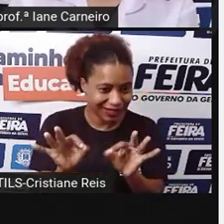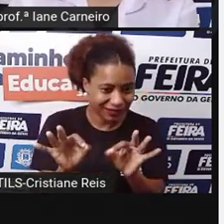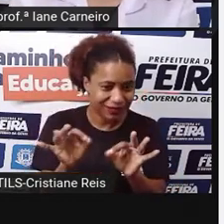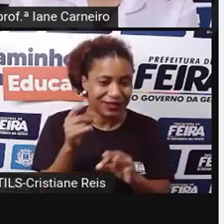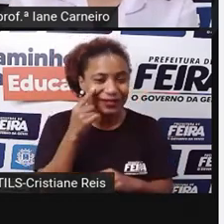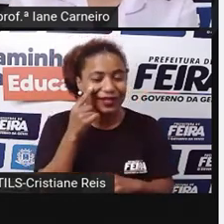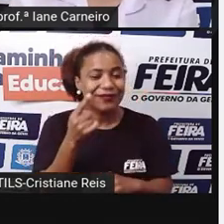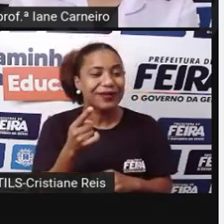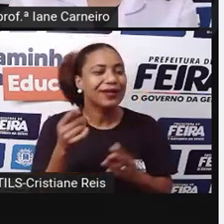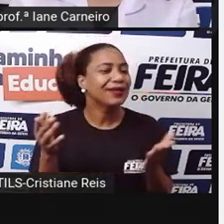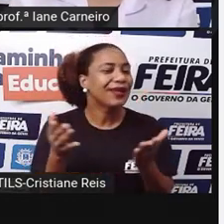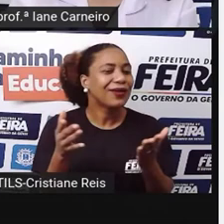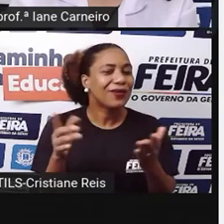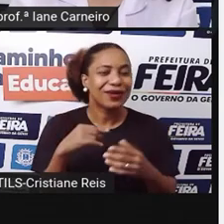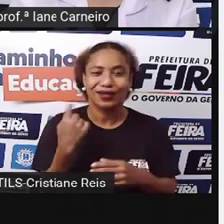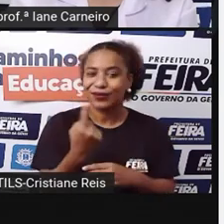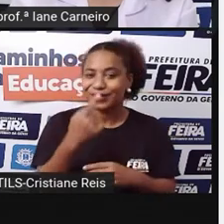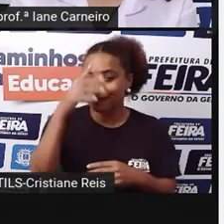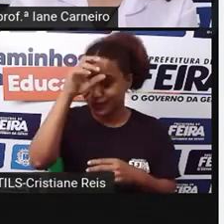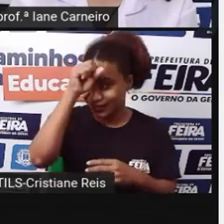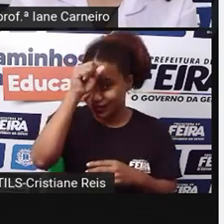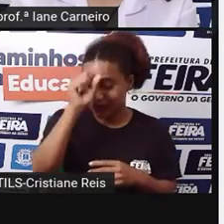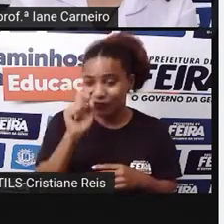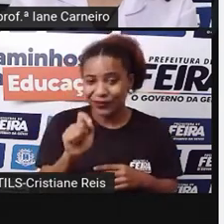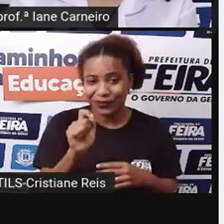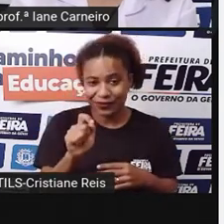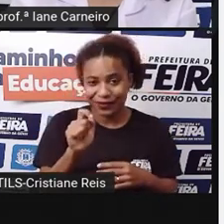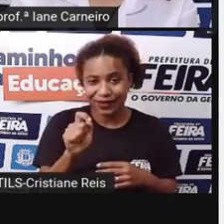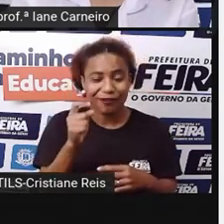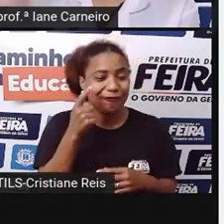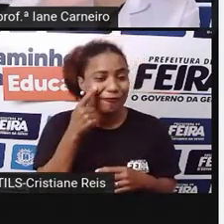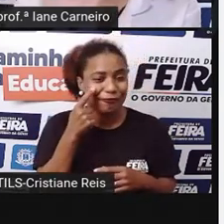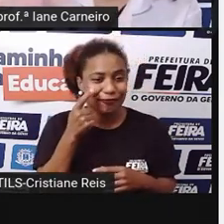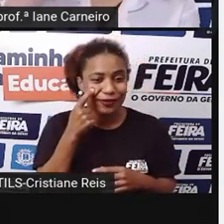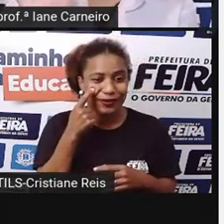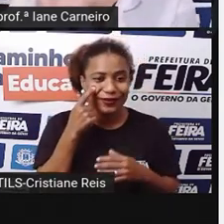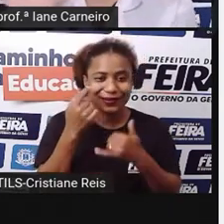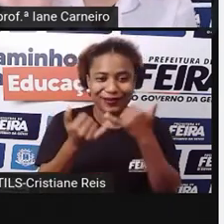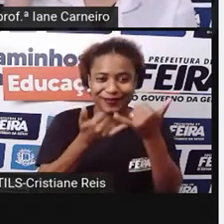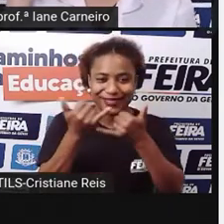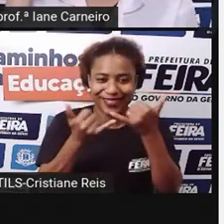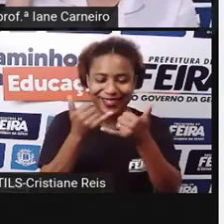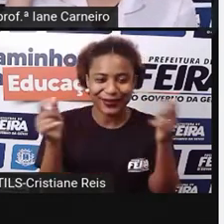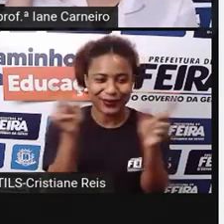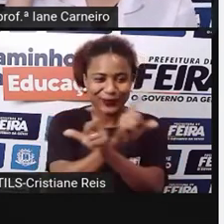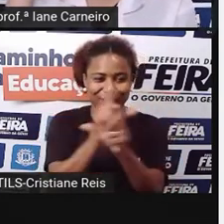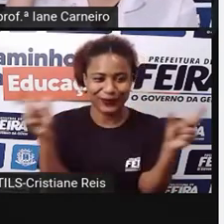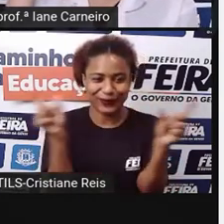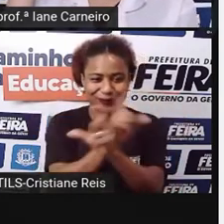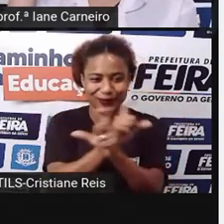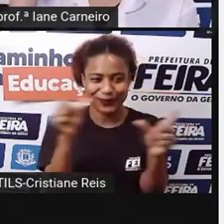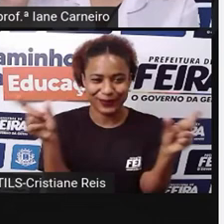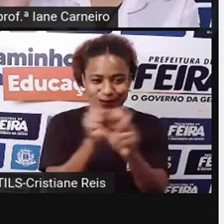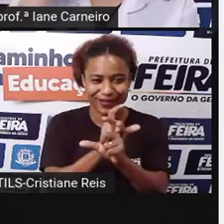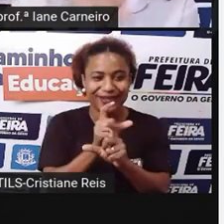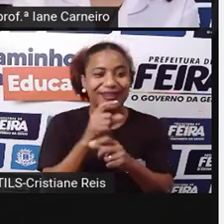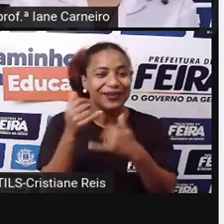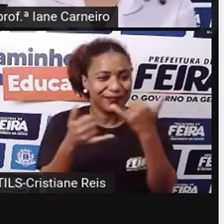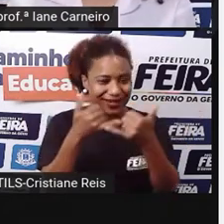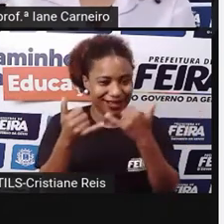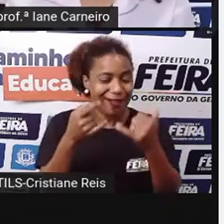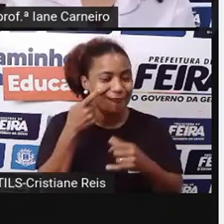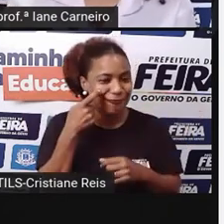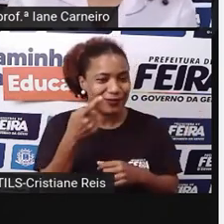aqui agora, né? A gente vai continuar trocando, né, brincar, né, de mexer aqui nas palavras e a gente vai